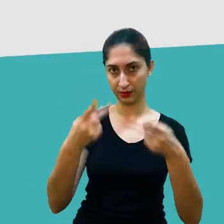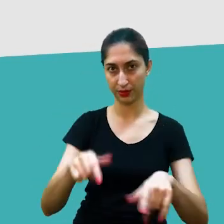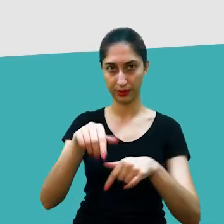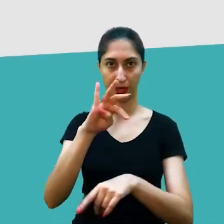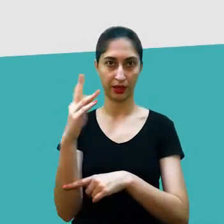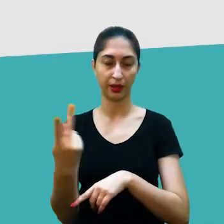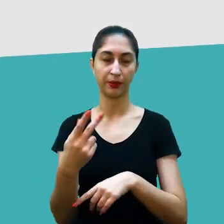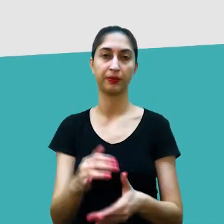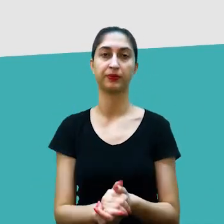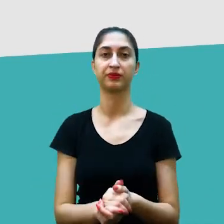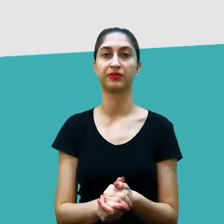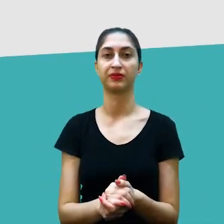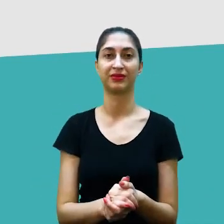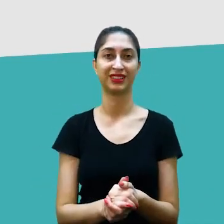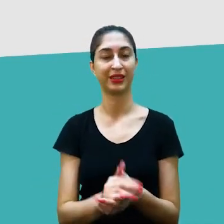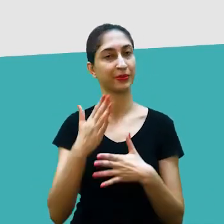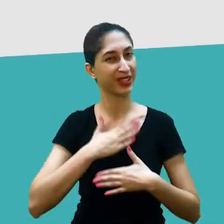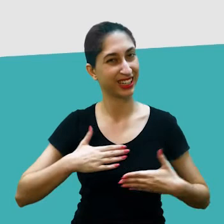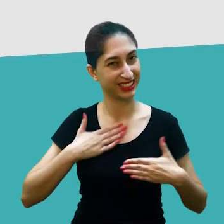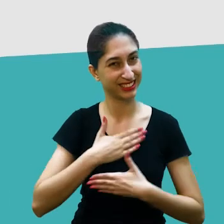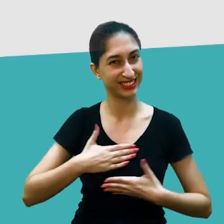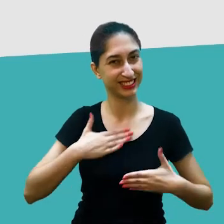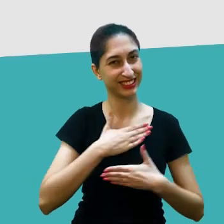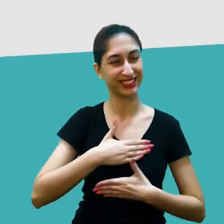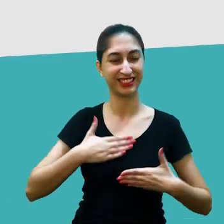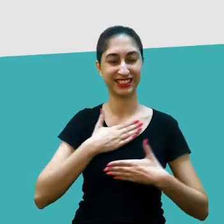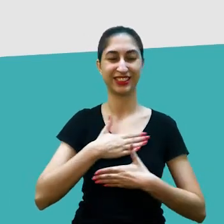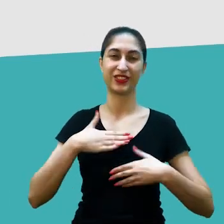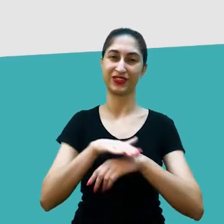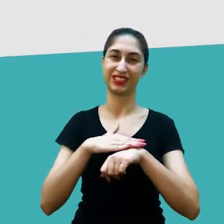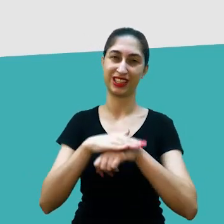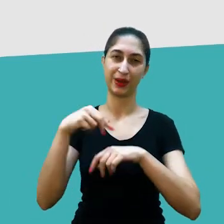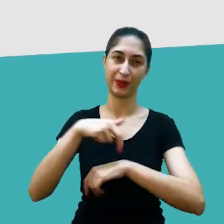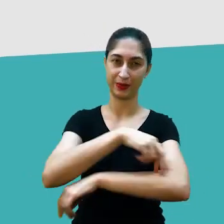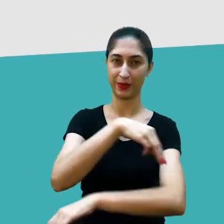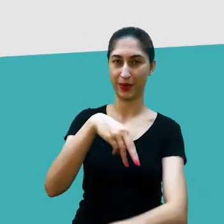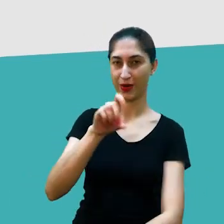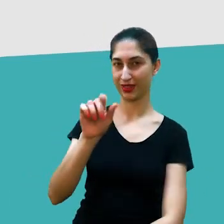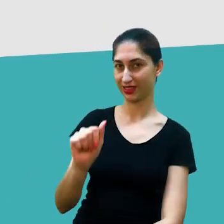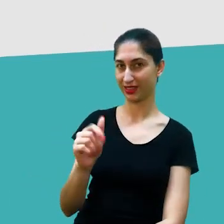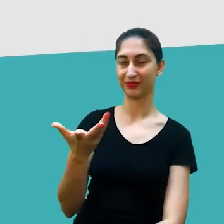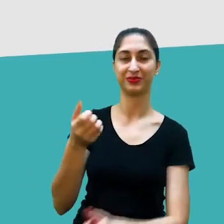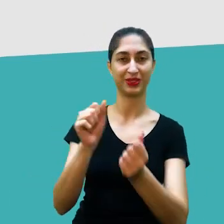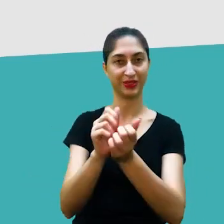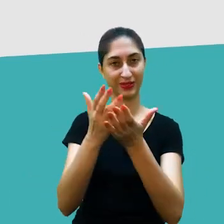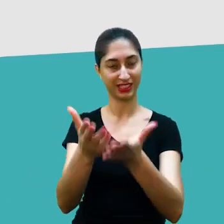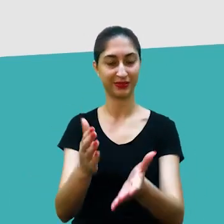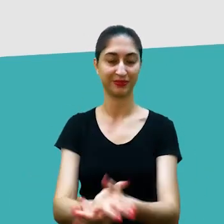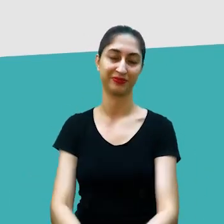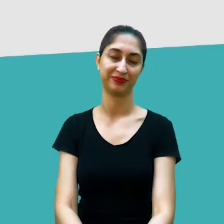em Belo Horizonte. Então, é uma satisfação muito grande falar de moda como esse vetor